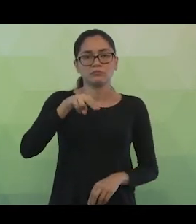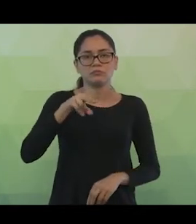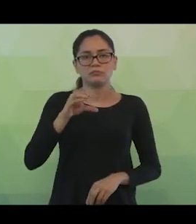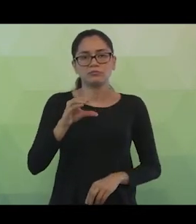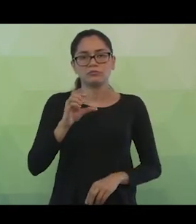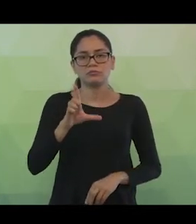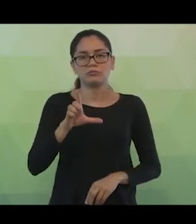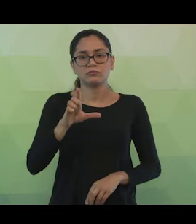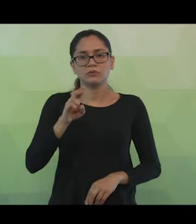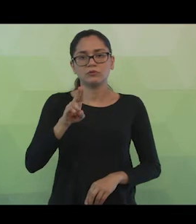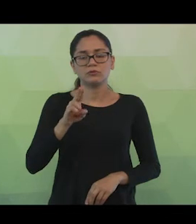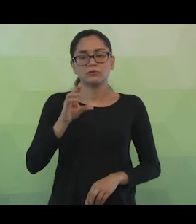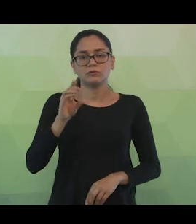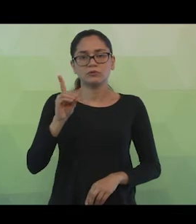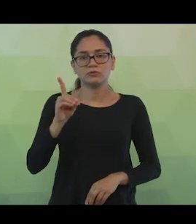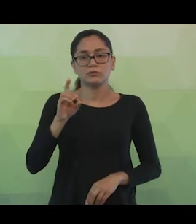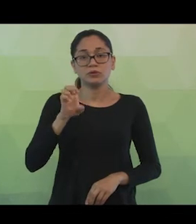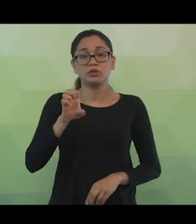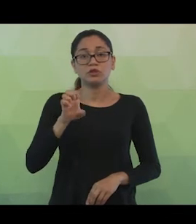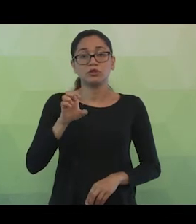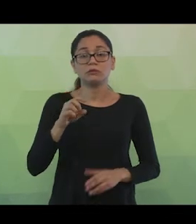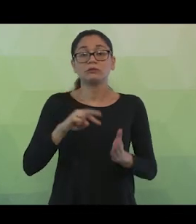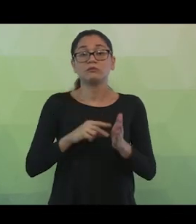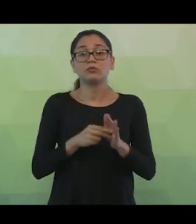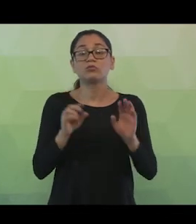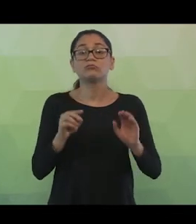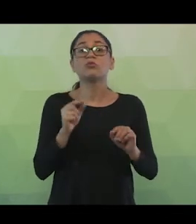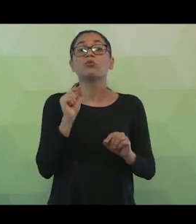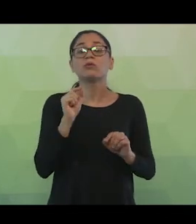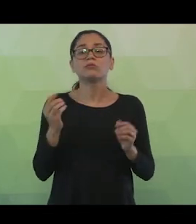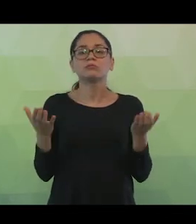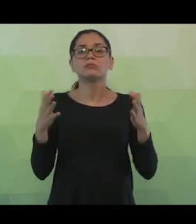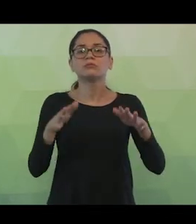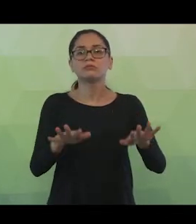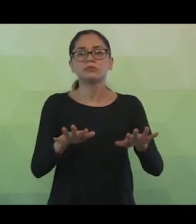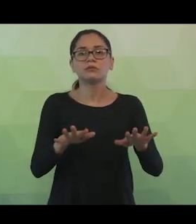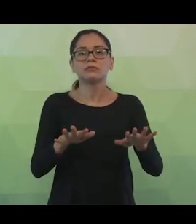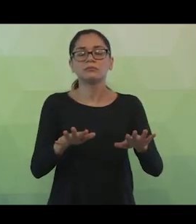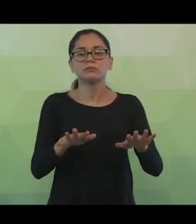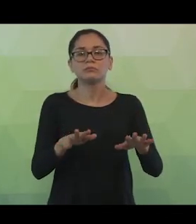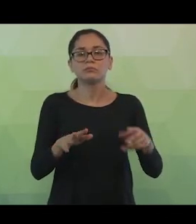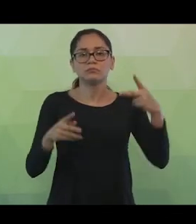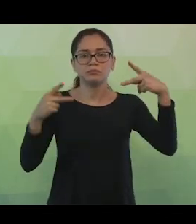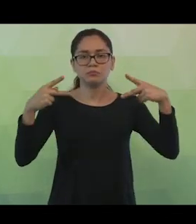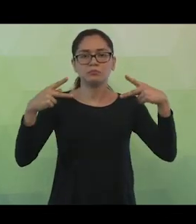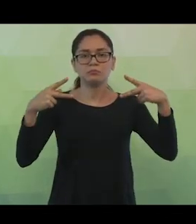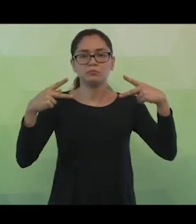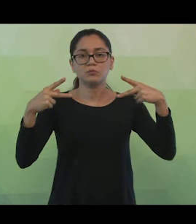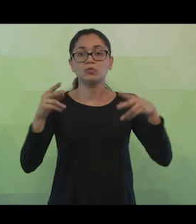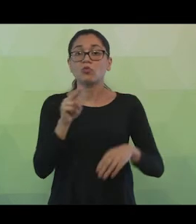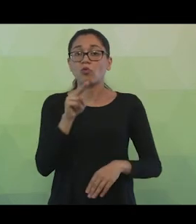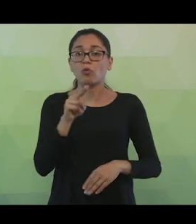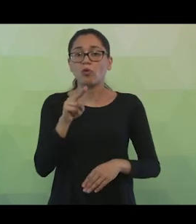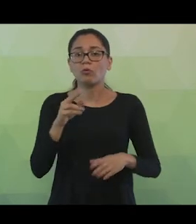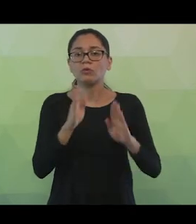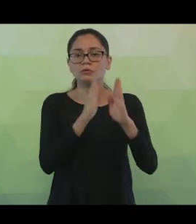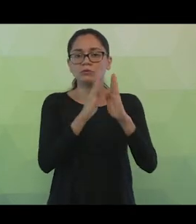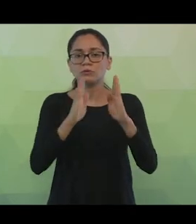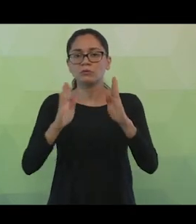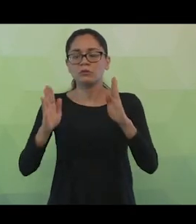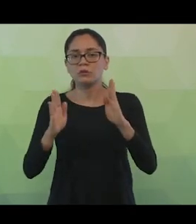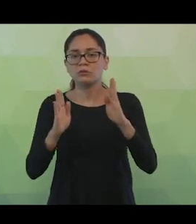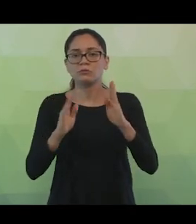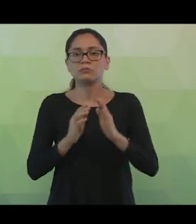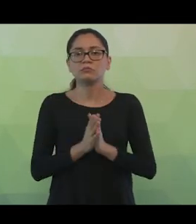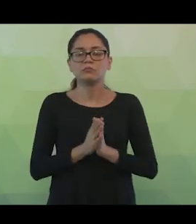include de inclusão, entre os sinais de menor que e maior que, o nome da biblioteca, no